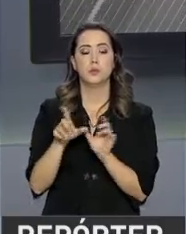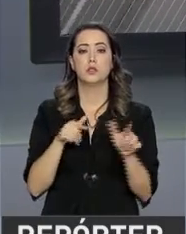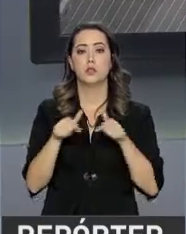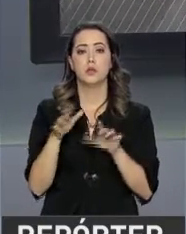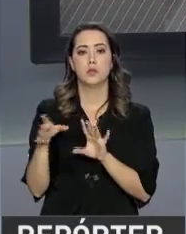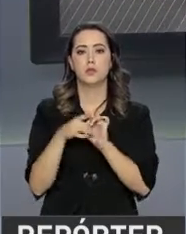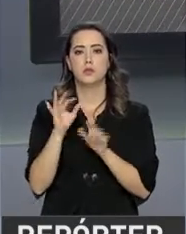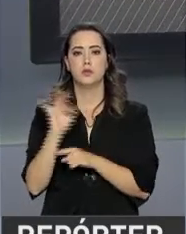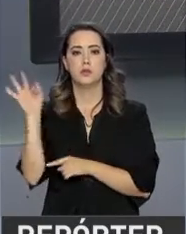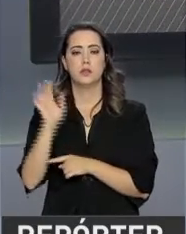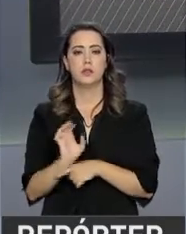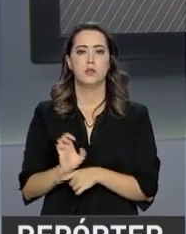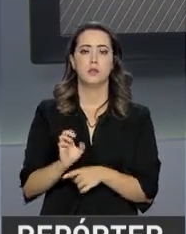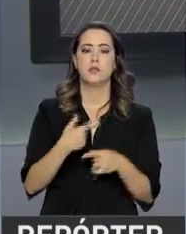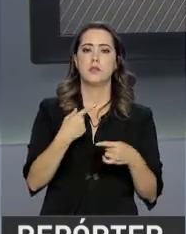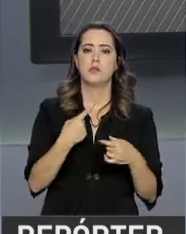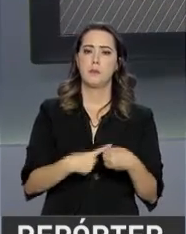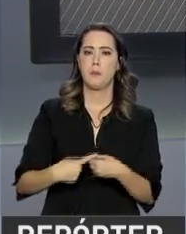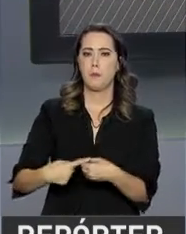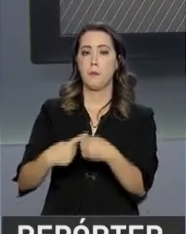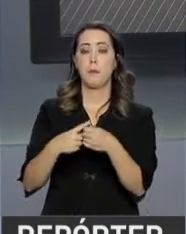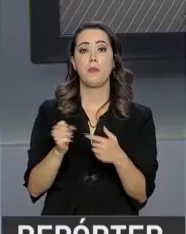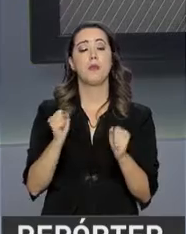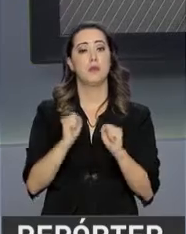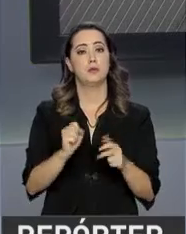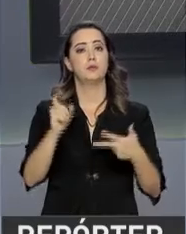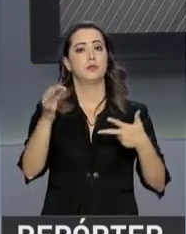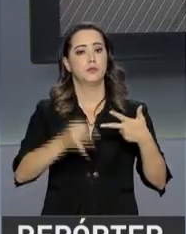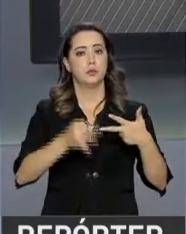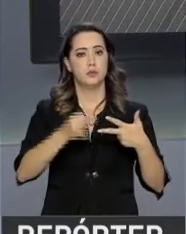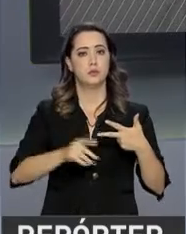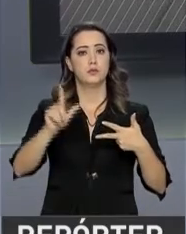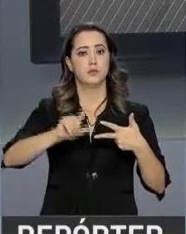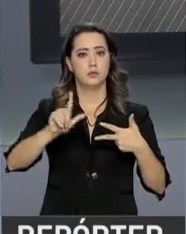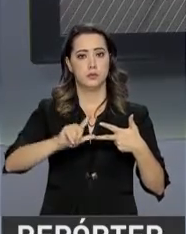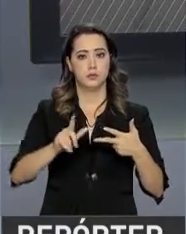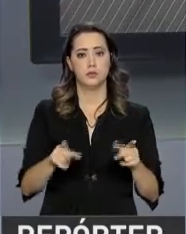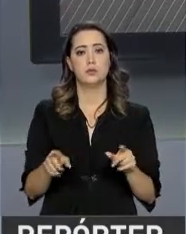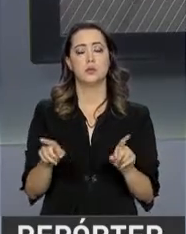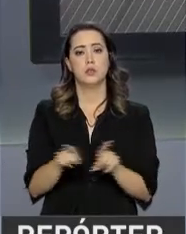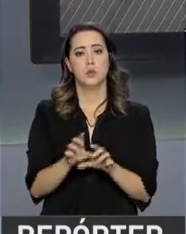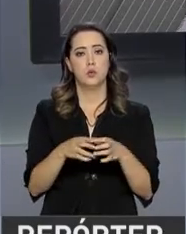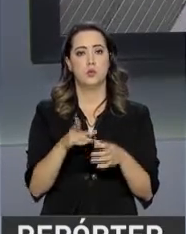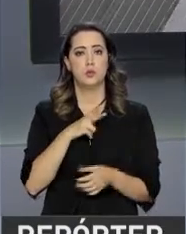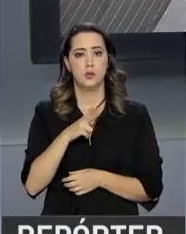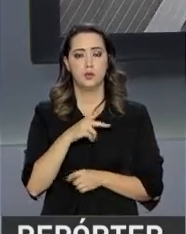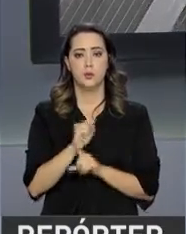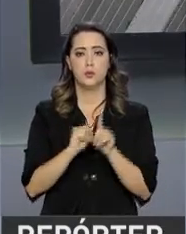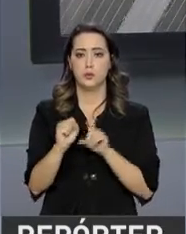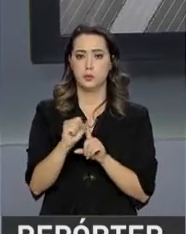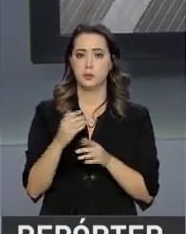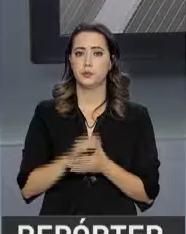dos governos federal estaduais e municipais além de poderes judiciário e legislativo setor privado e sociedade